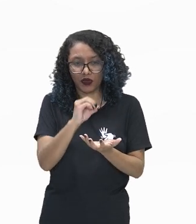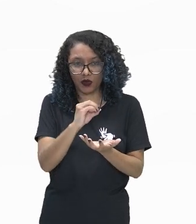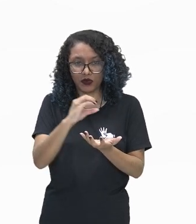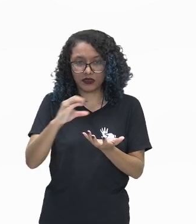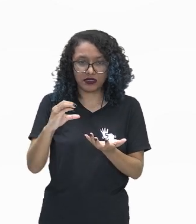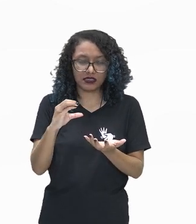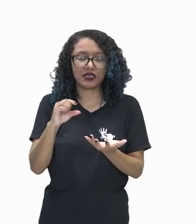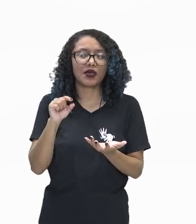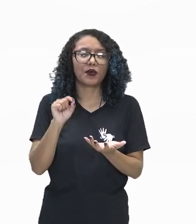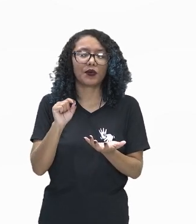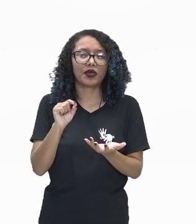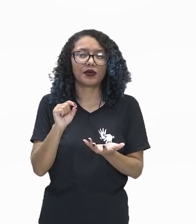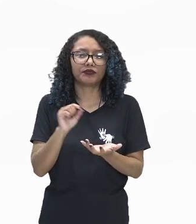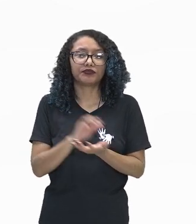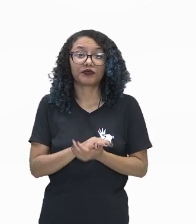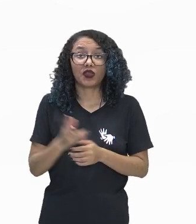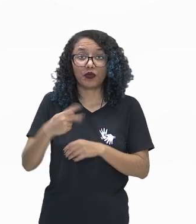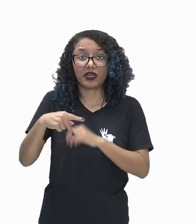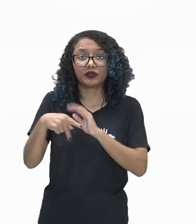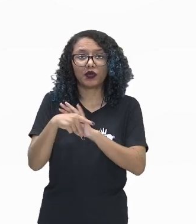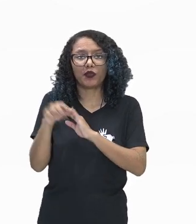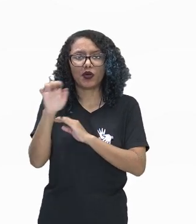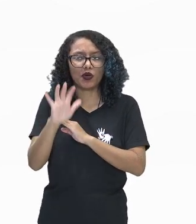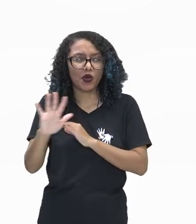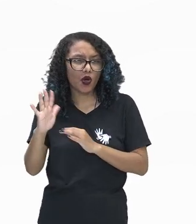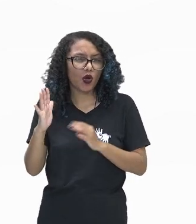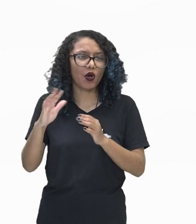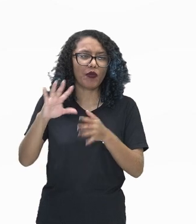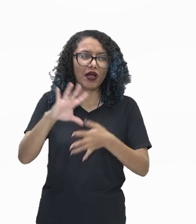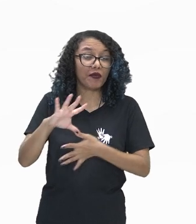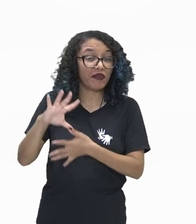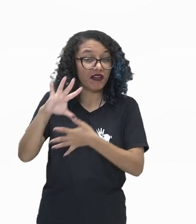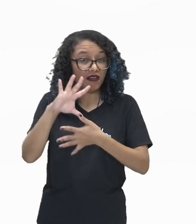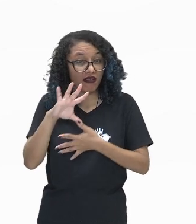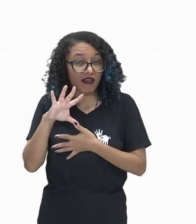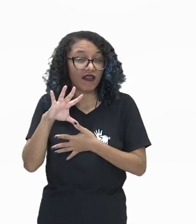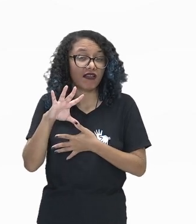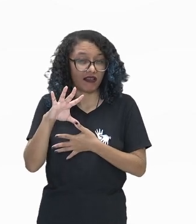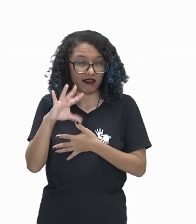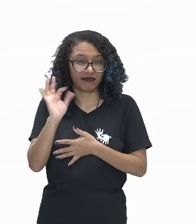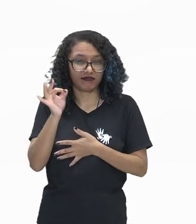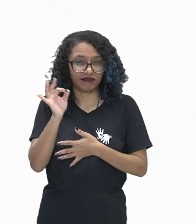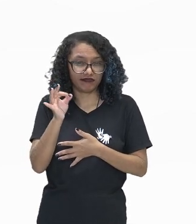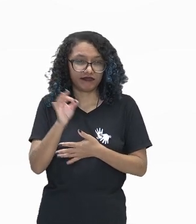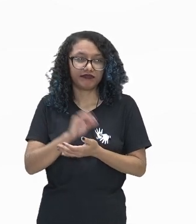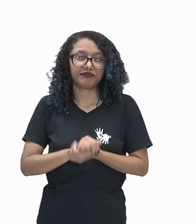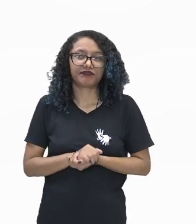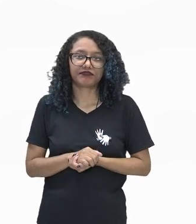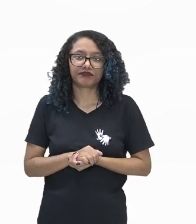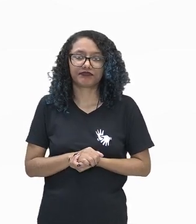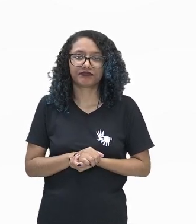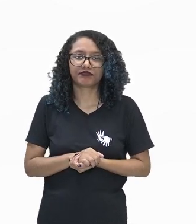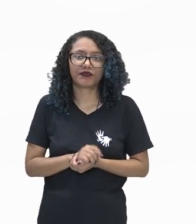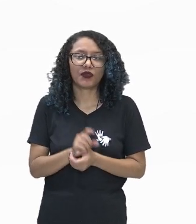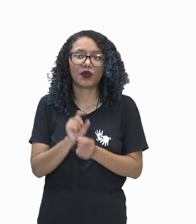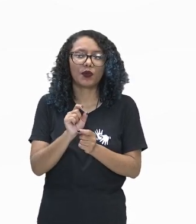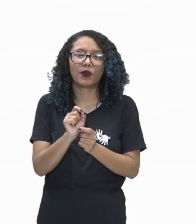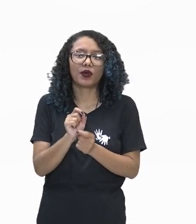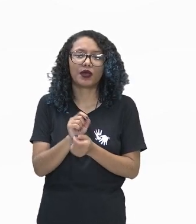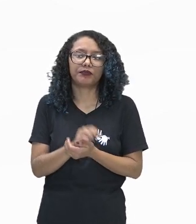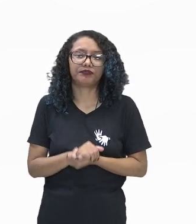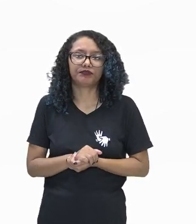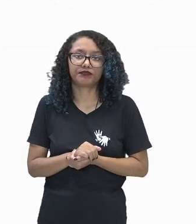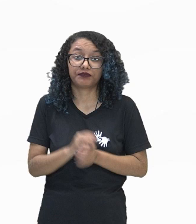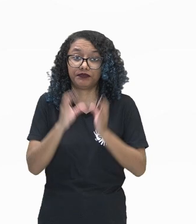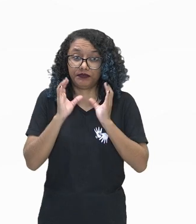países ocidentais, nós estamos falando aqui da Europa, da América, né? Então, a cidadania moderna, ela